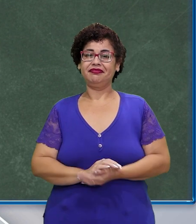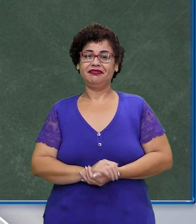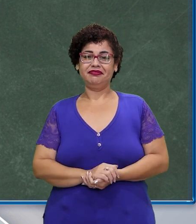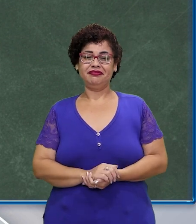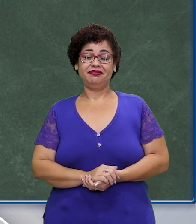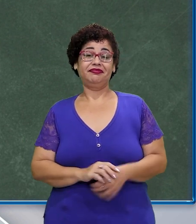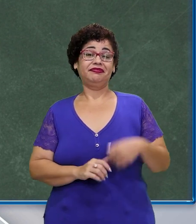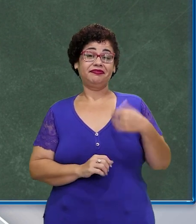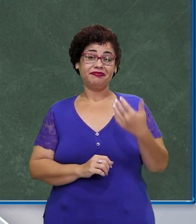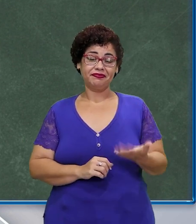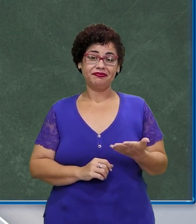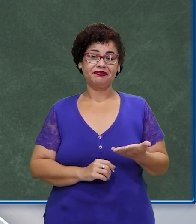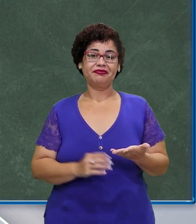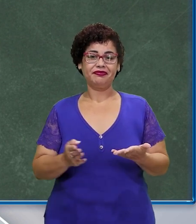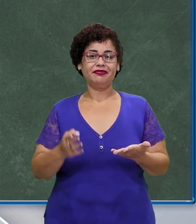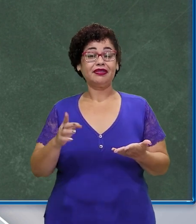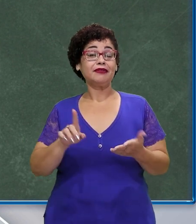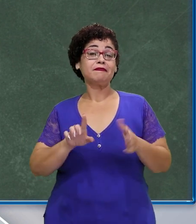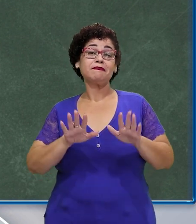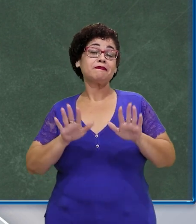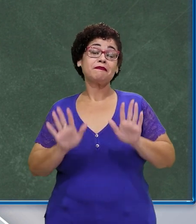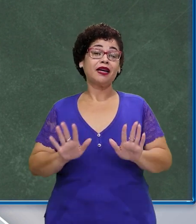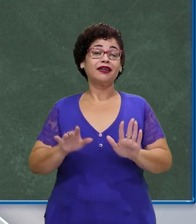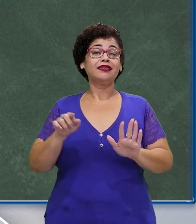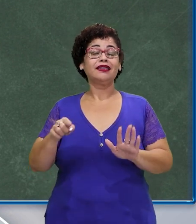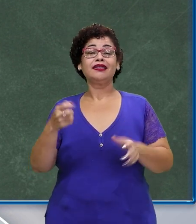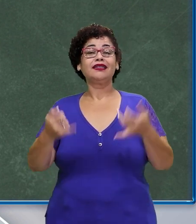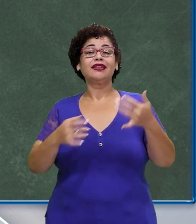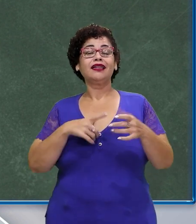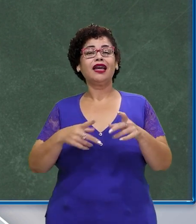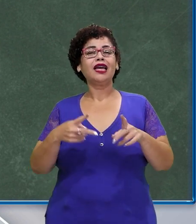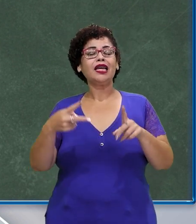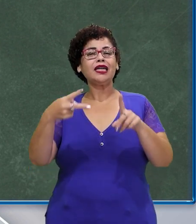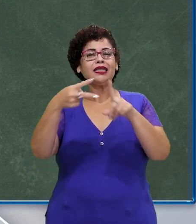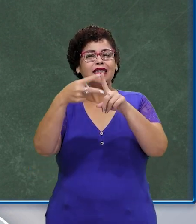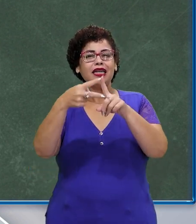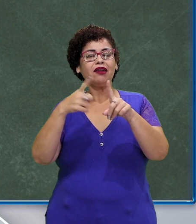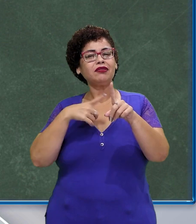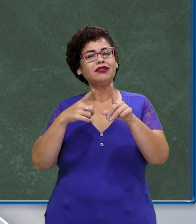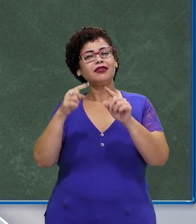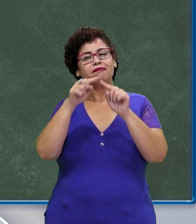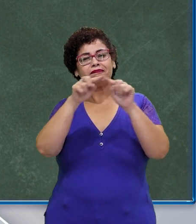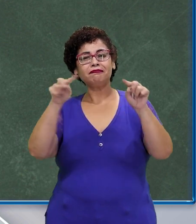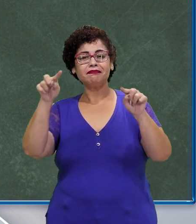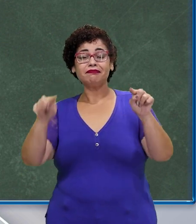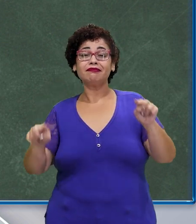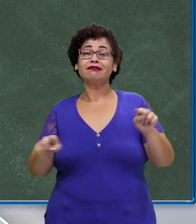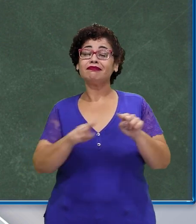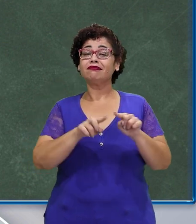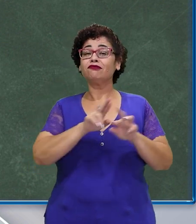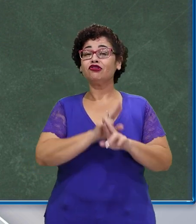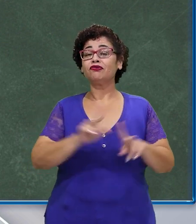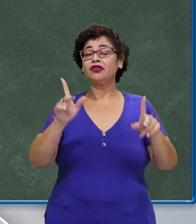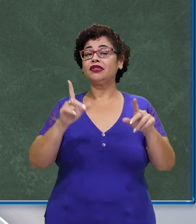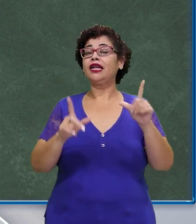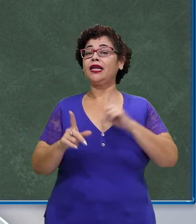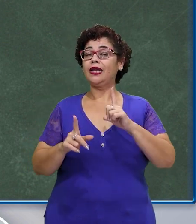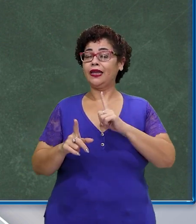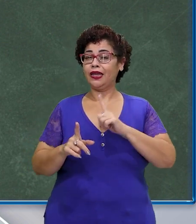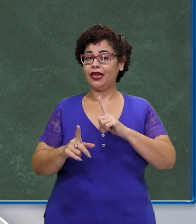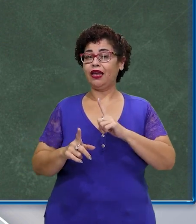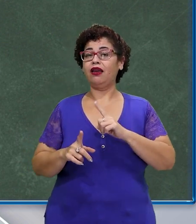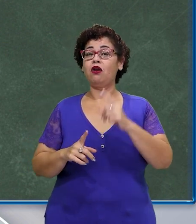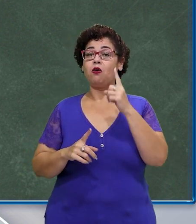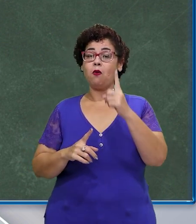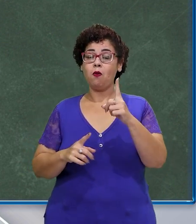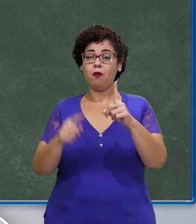bom? Bom, mas o que é mesmo um triângulo retângulo? É um triângulo que possui um